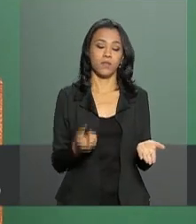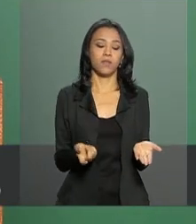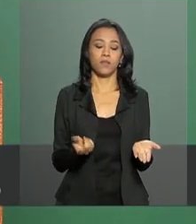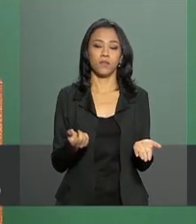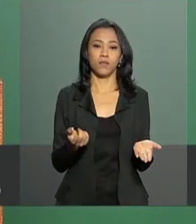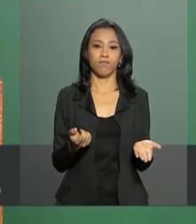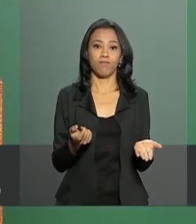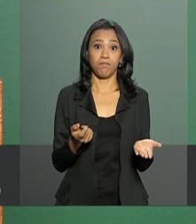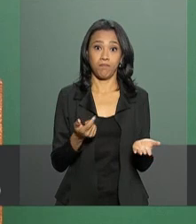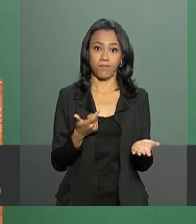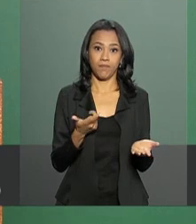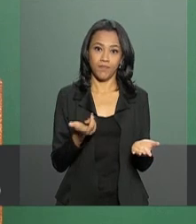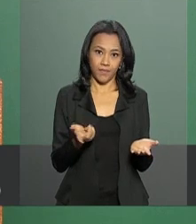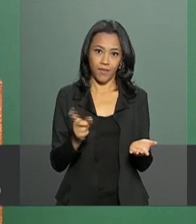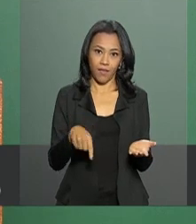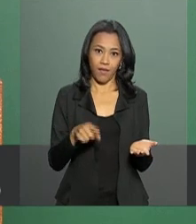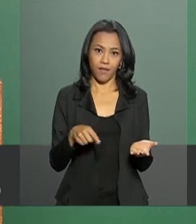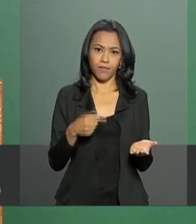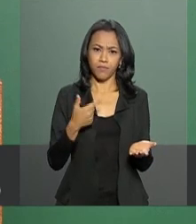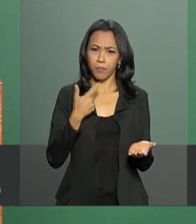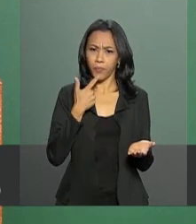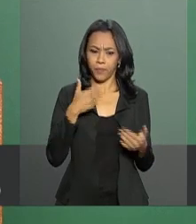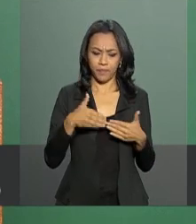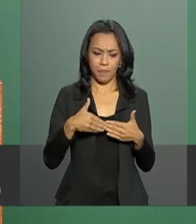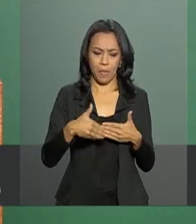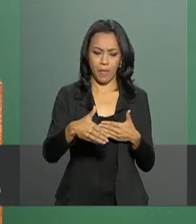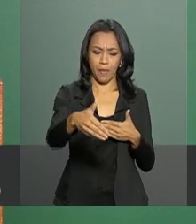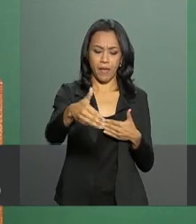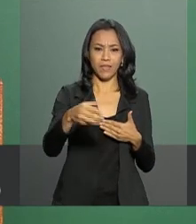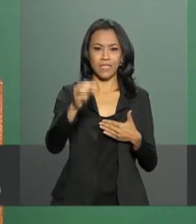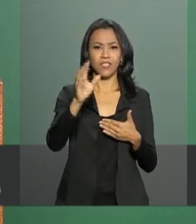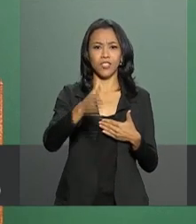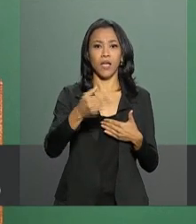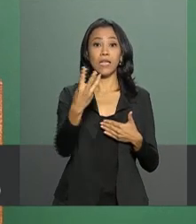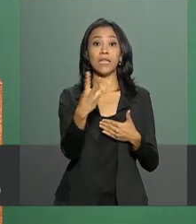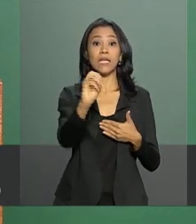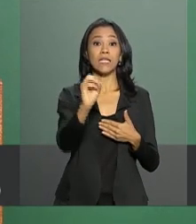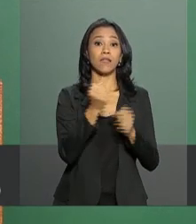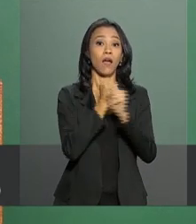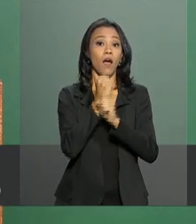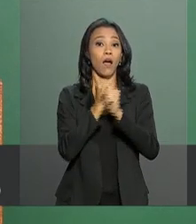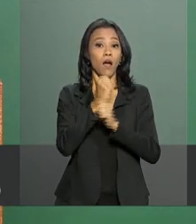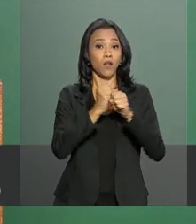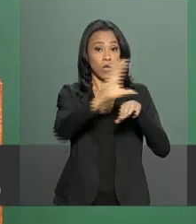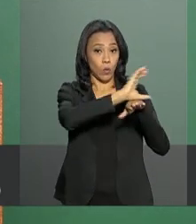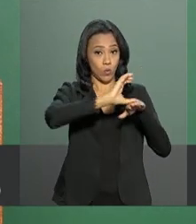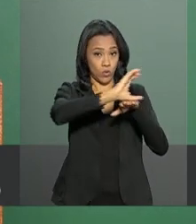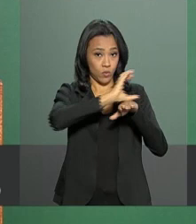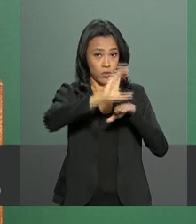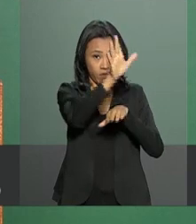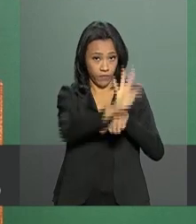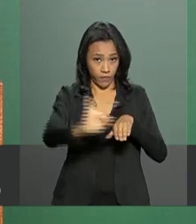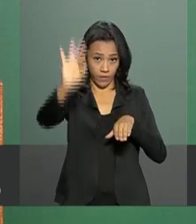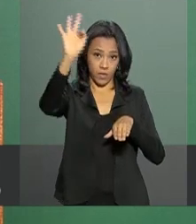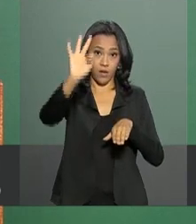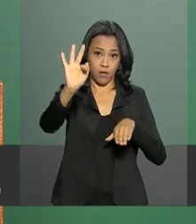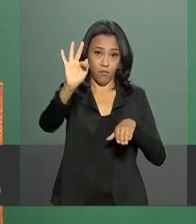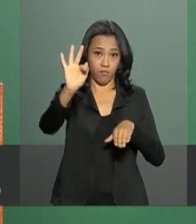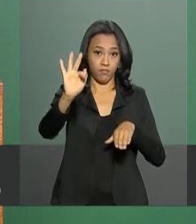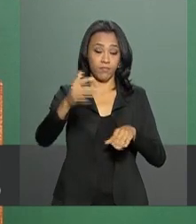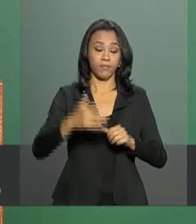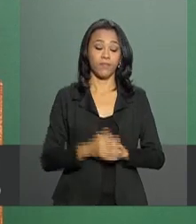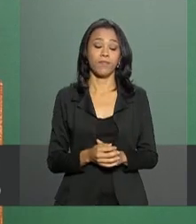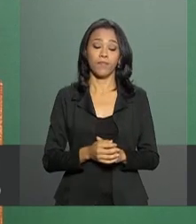véspera do 30º ano da constituição federal brasileira